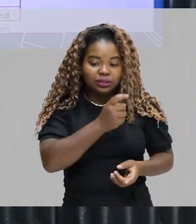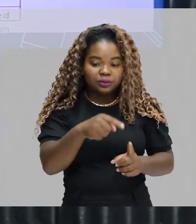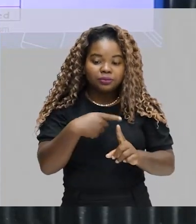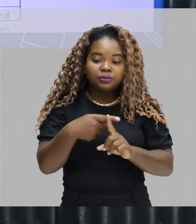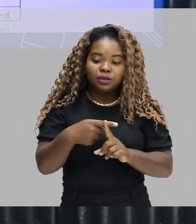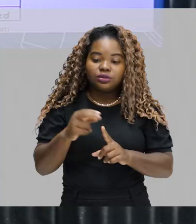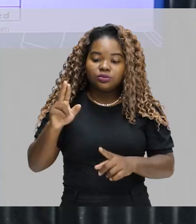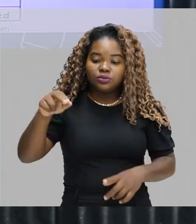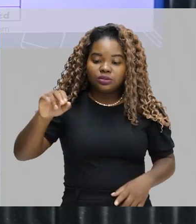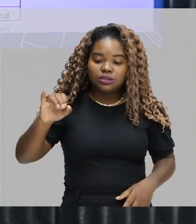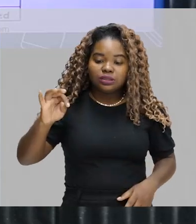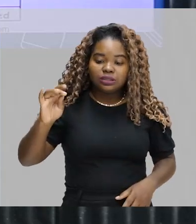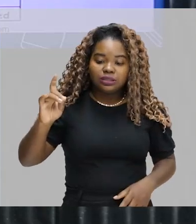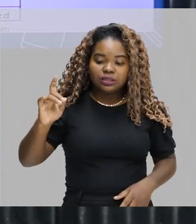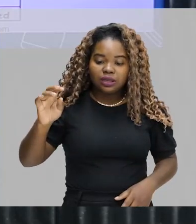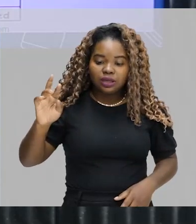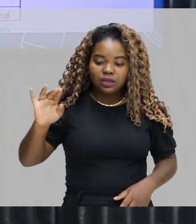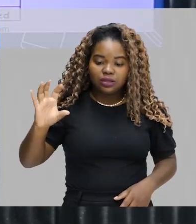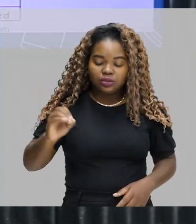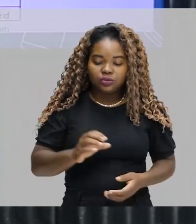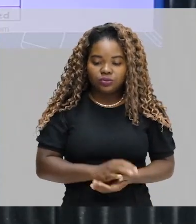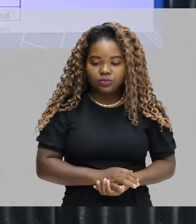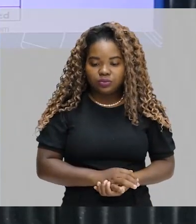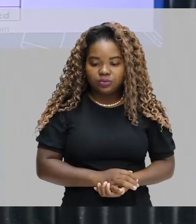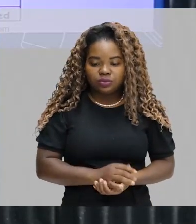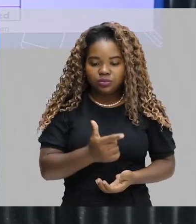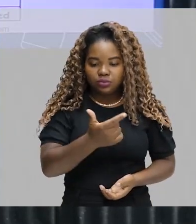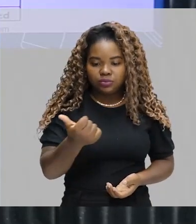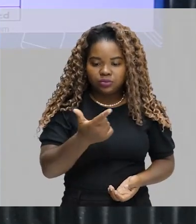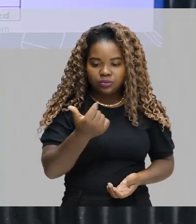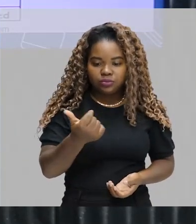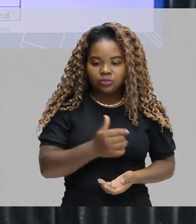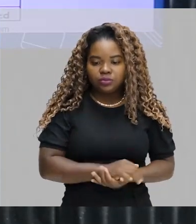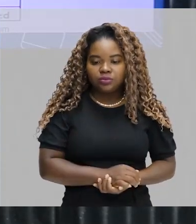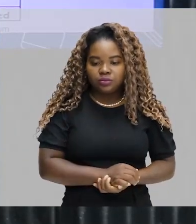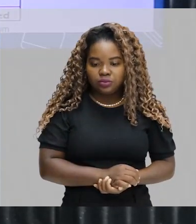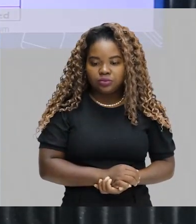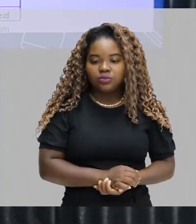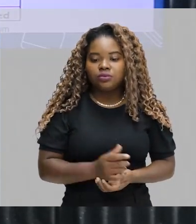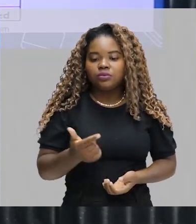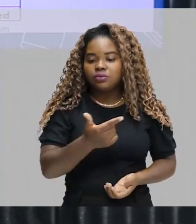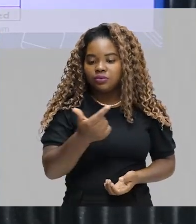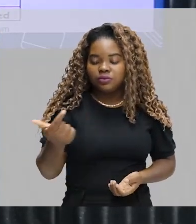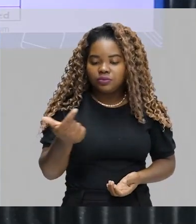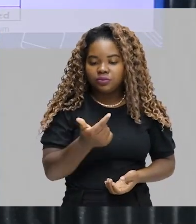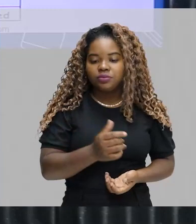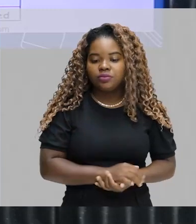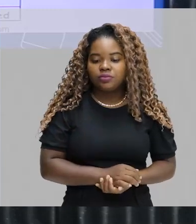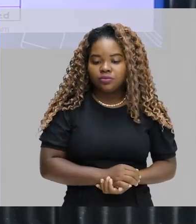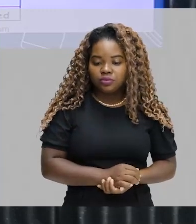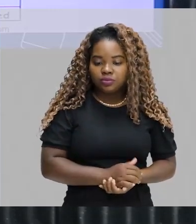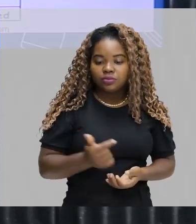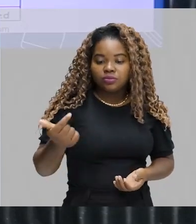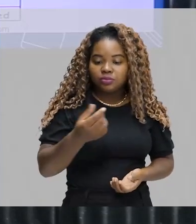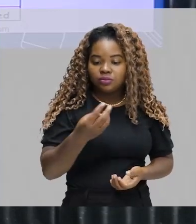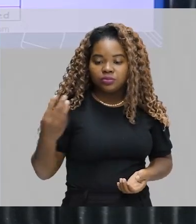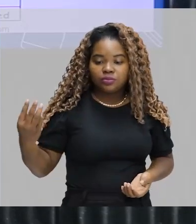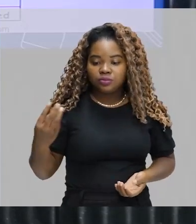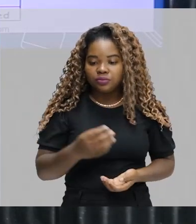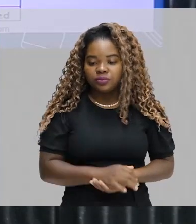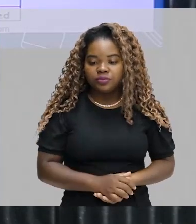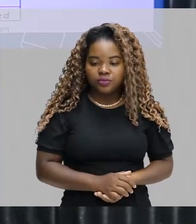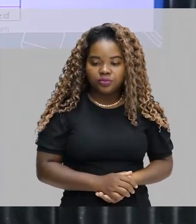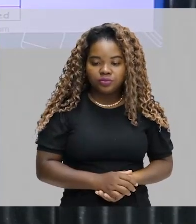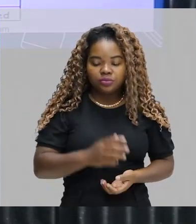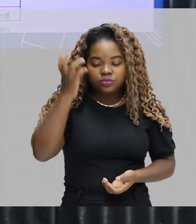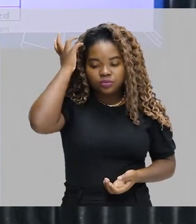número unitário, 21, 21, 22, 22, 23, 23 e assim